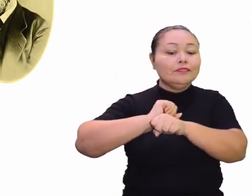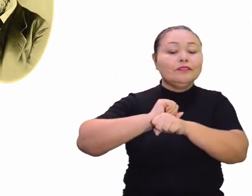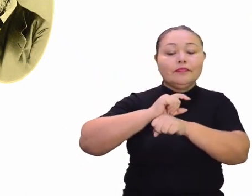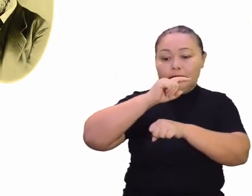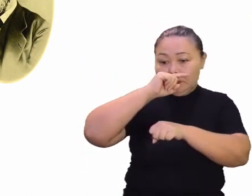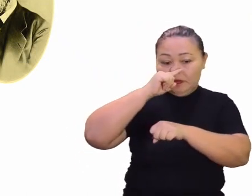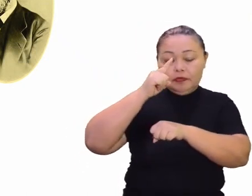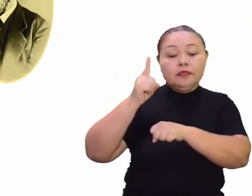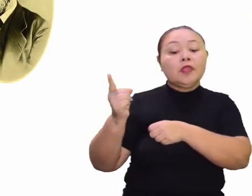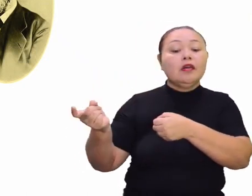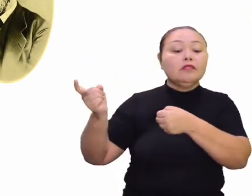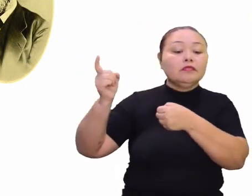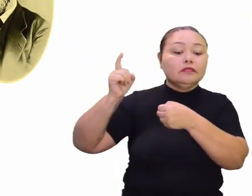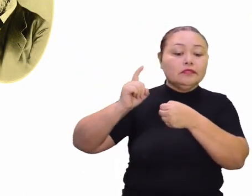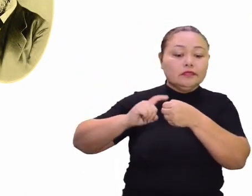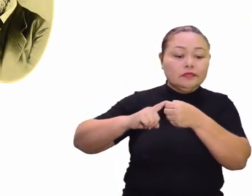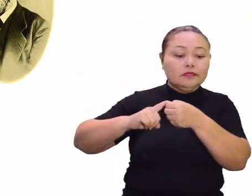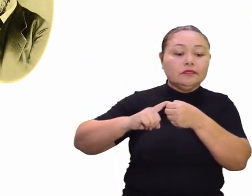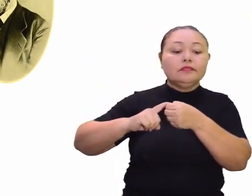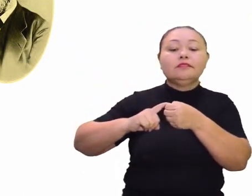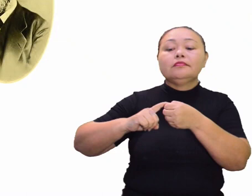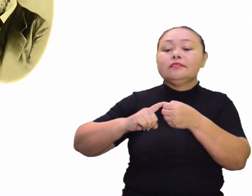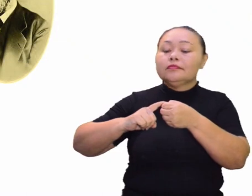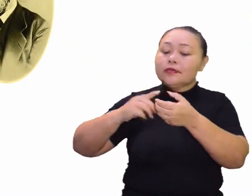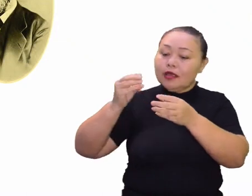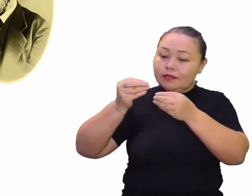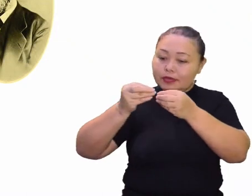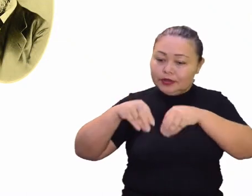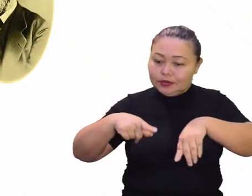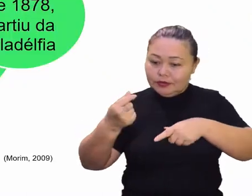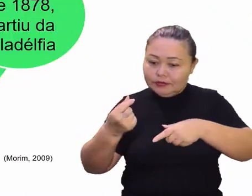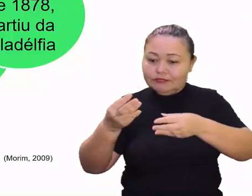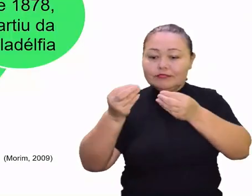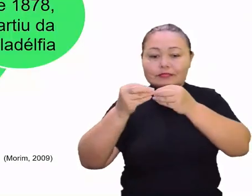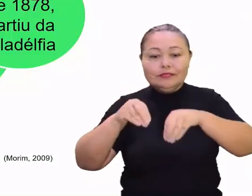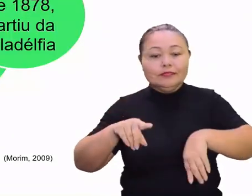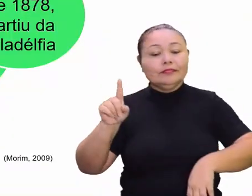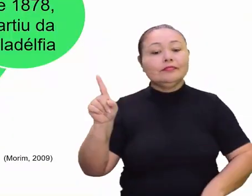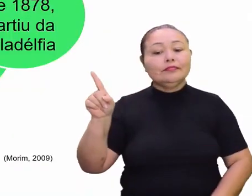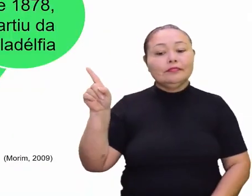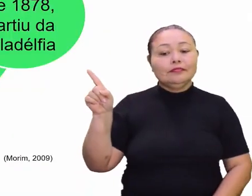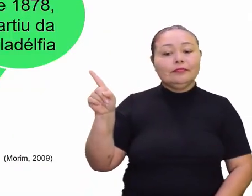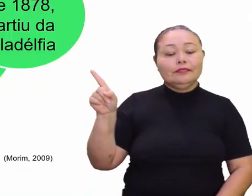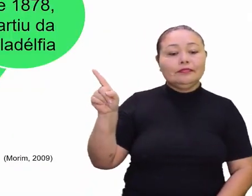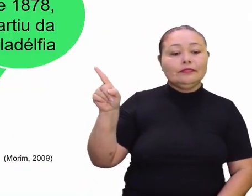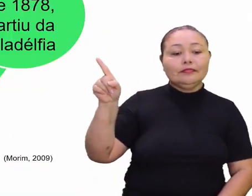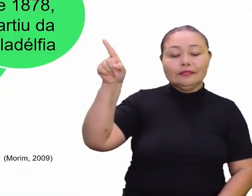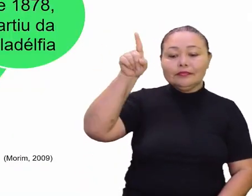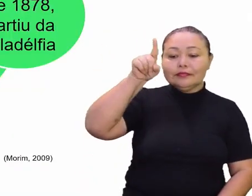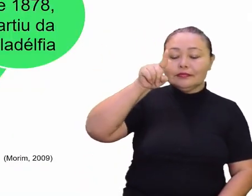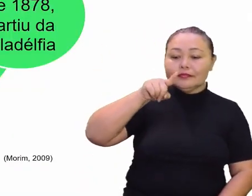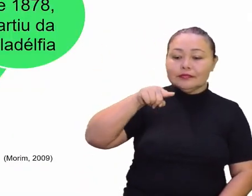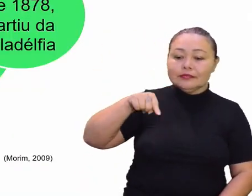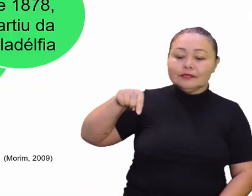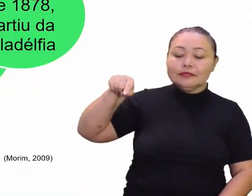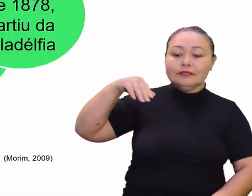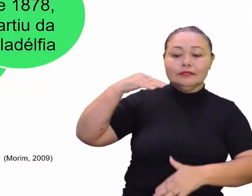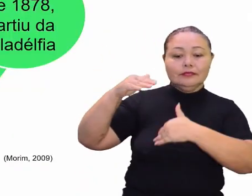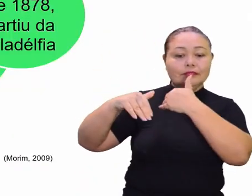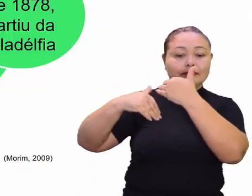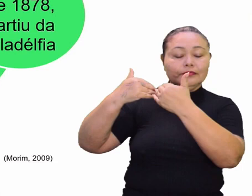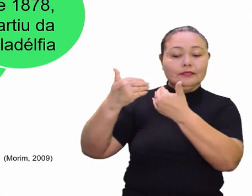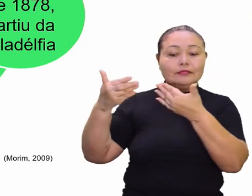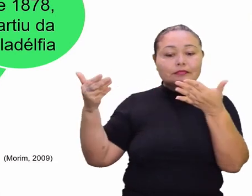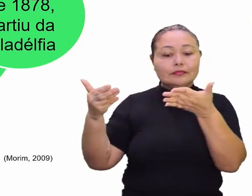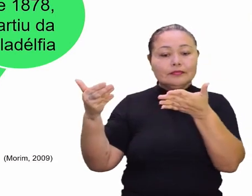e aí, prejuízo, hein? Volta para os Estados Unidos. Mais prejuízo, meu amigo. E aqui a gente tem toda essa questão do